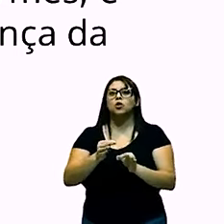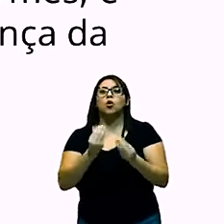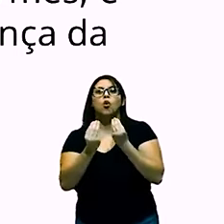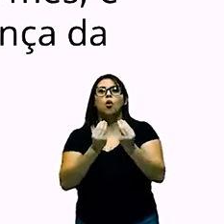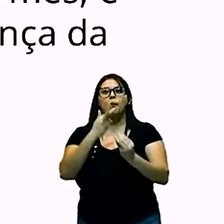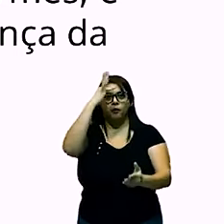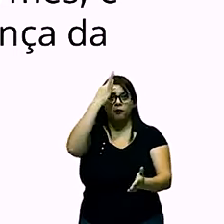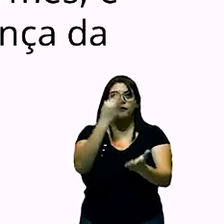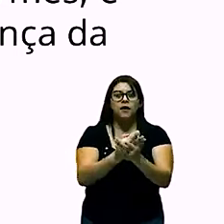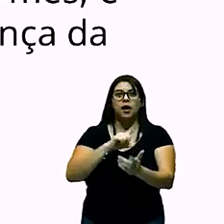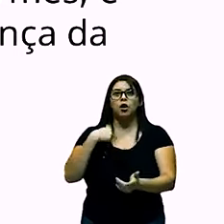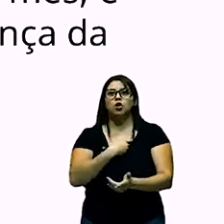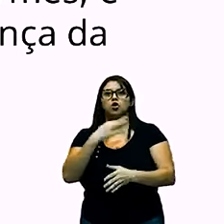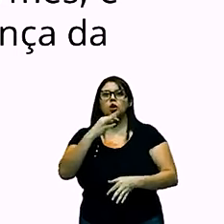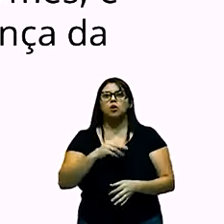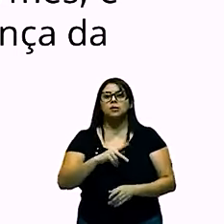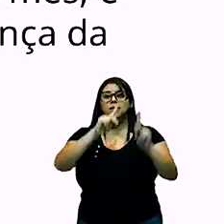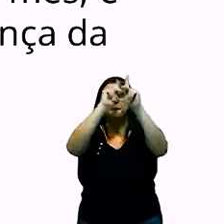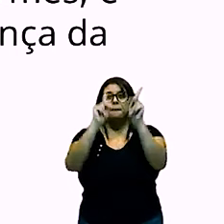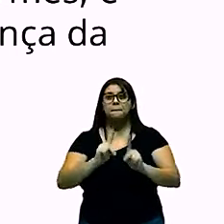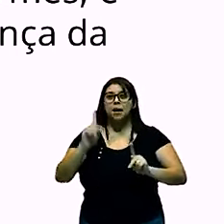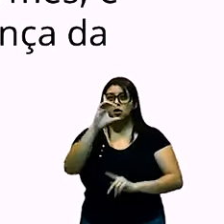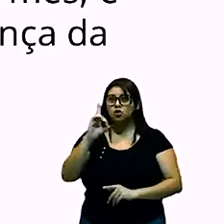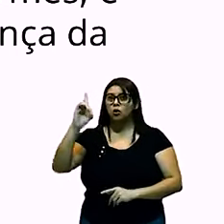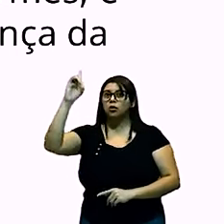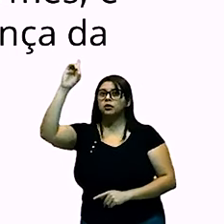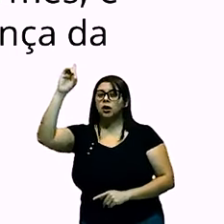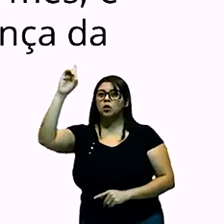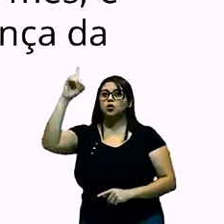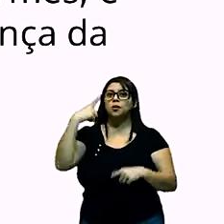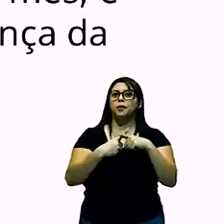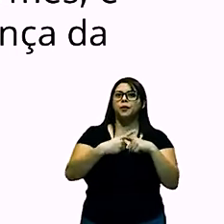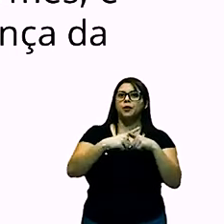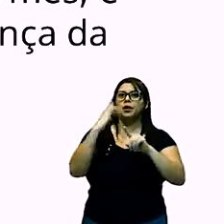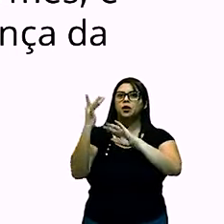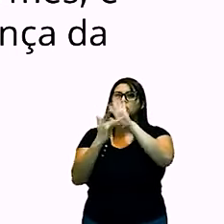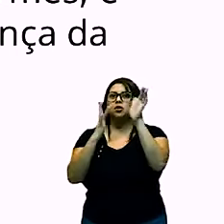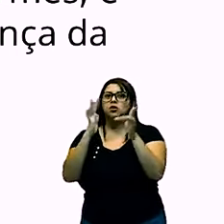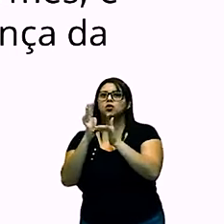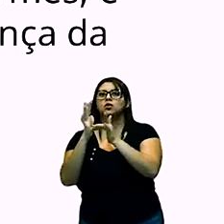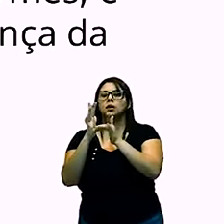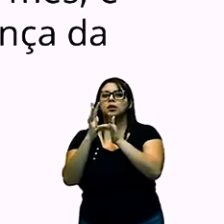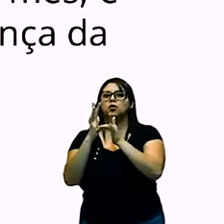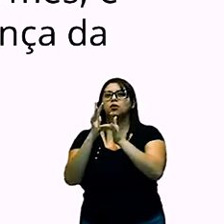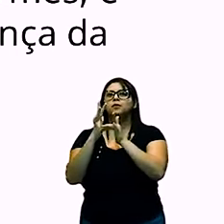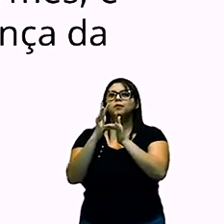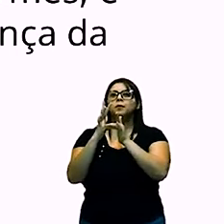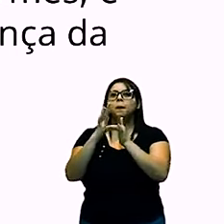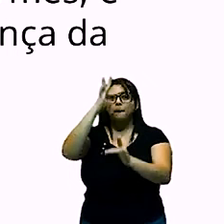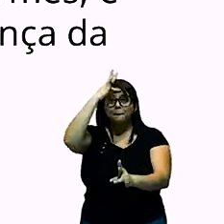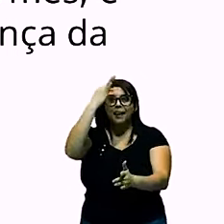paz com Deus por meio do nosso Senhor Jesus Cristo, ao qual obtivemos também acesso pela fé, e a